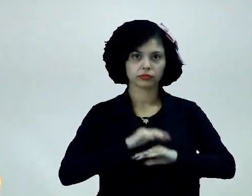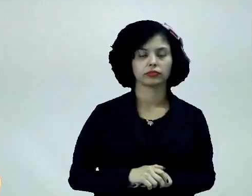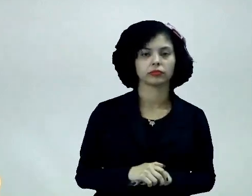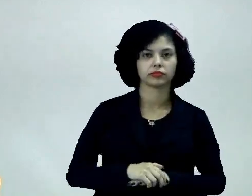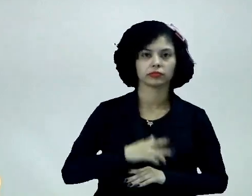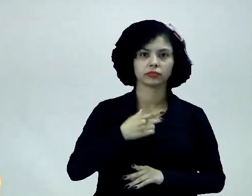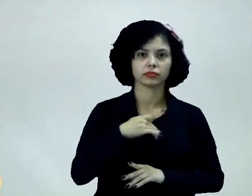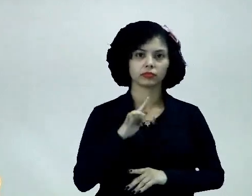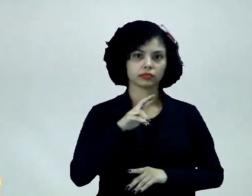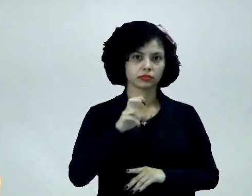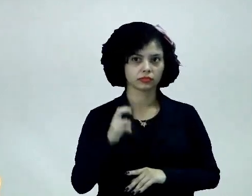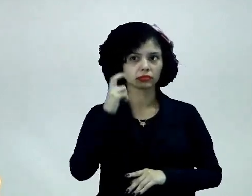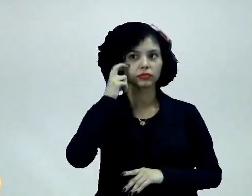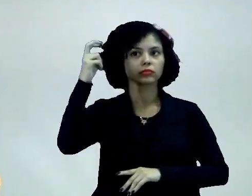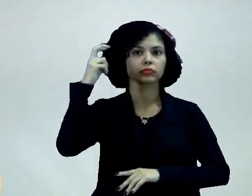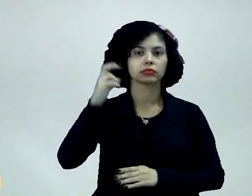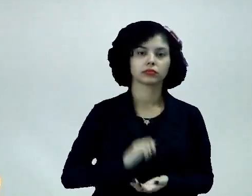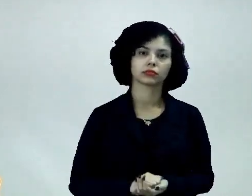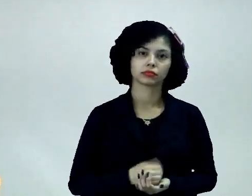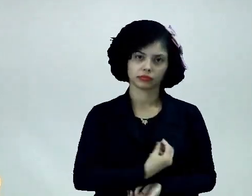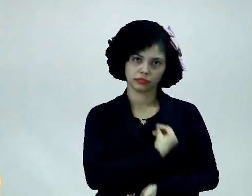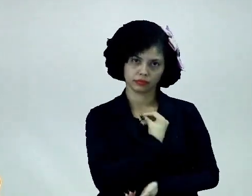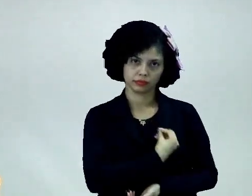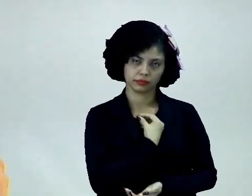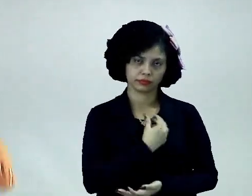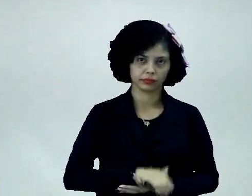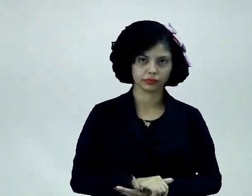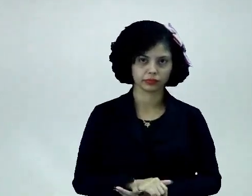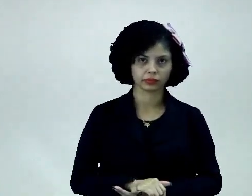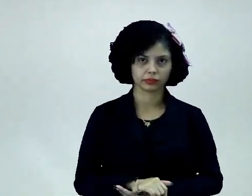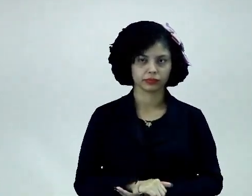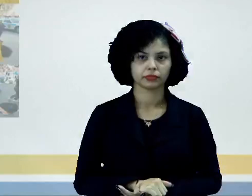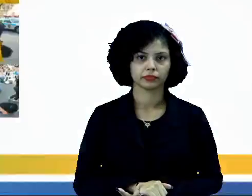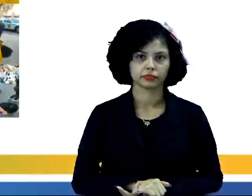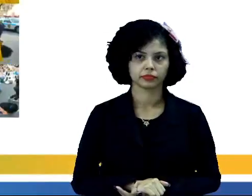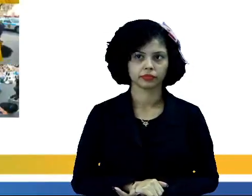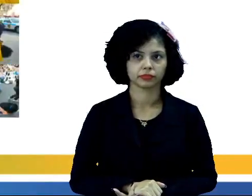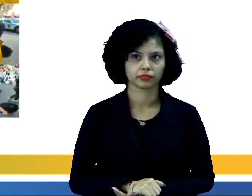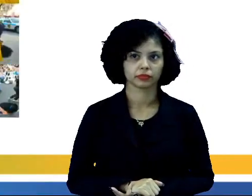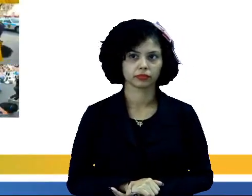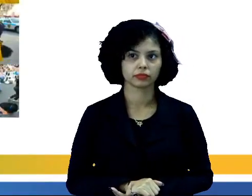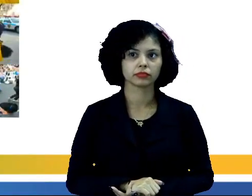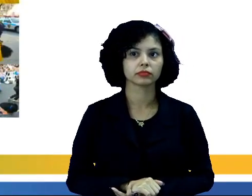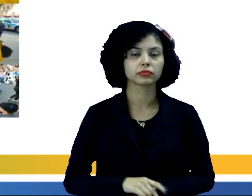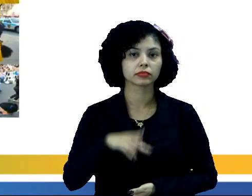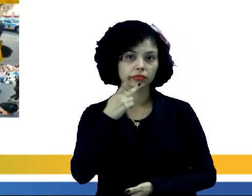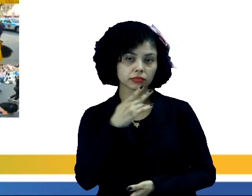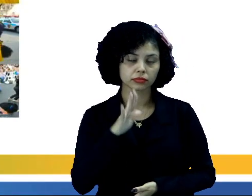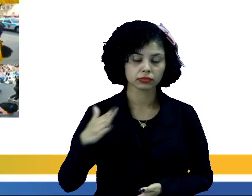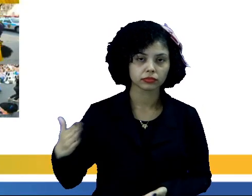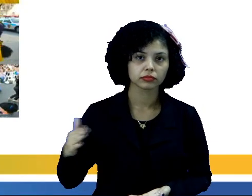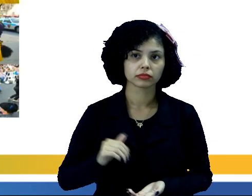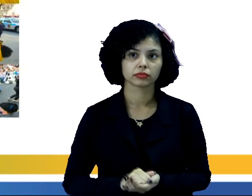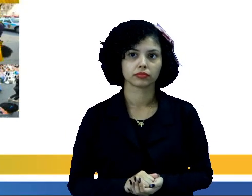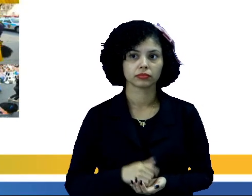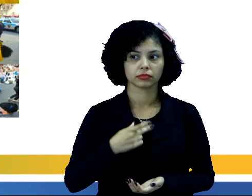à pluralidade e os diferentes modos de viver. Então vamos lá. Quando a gente fala aí